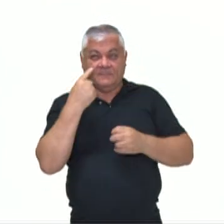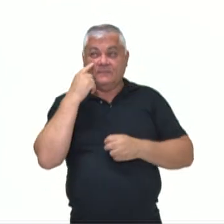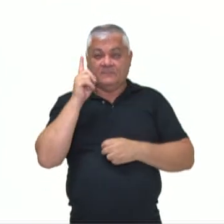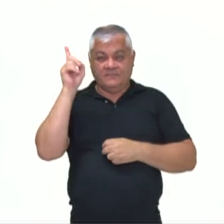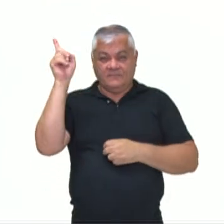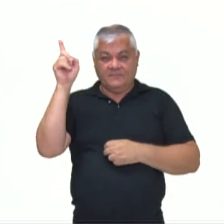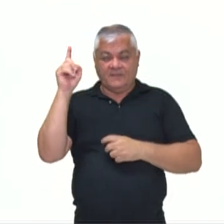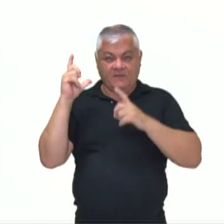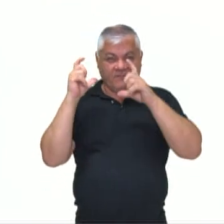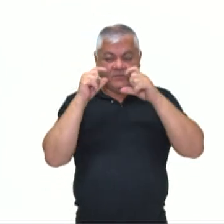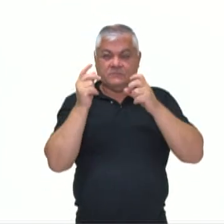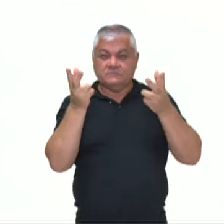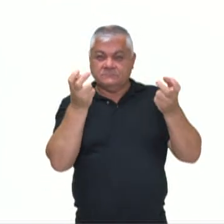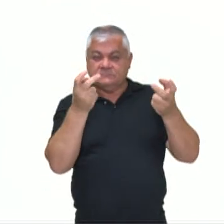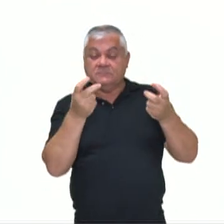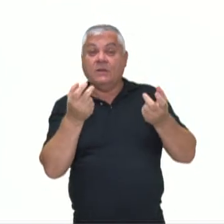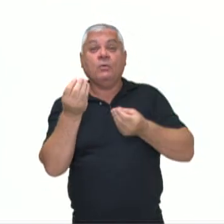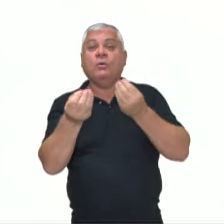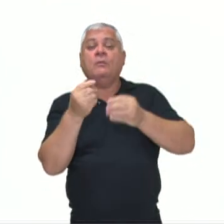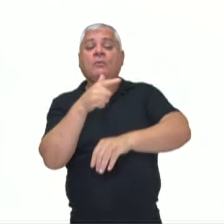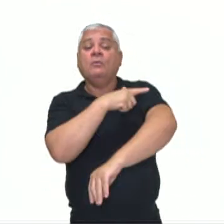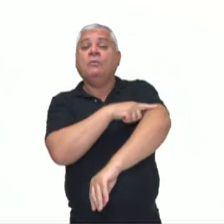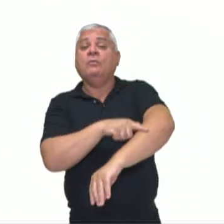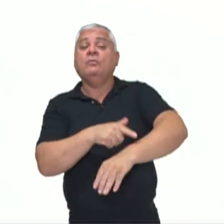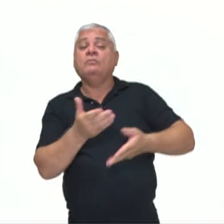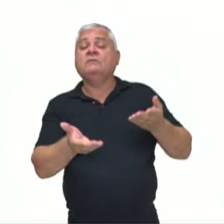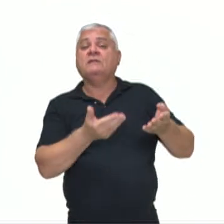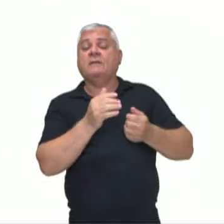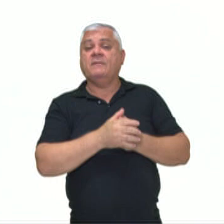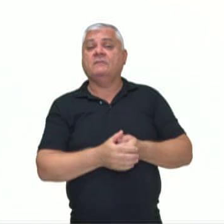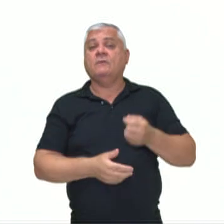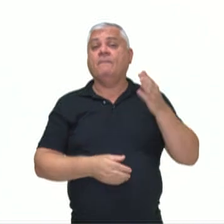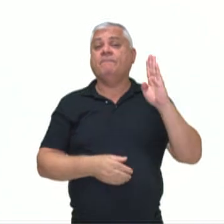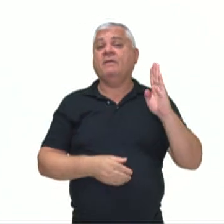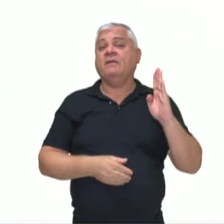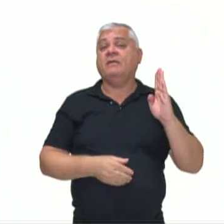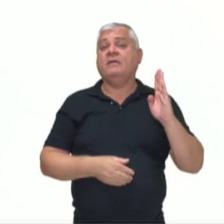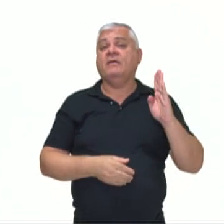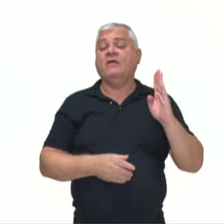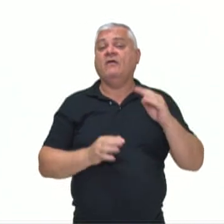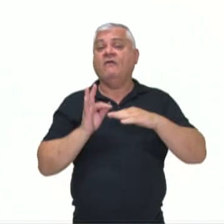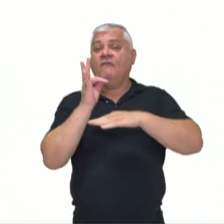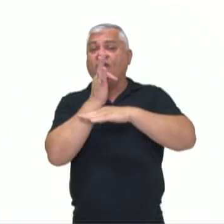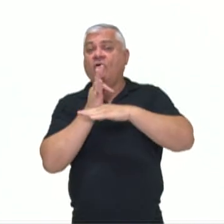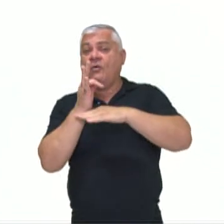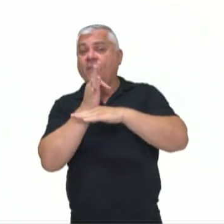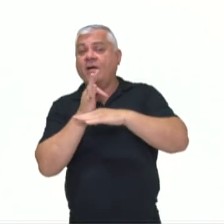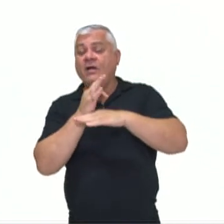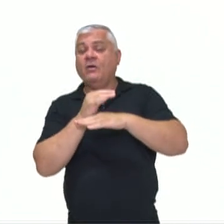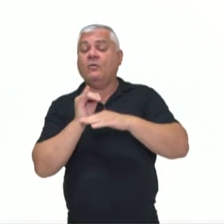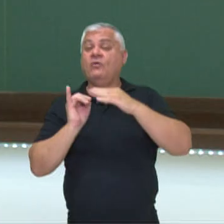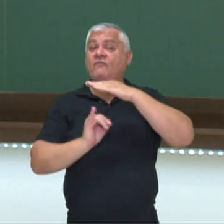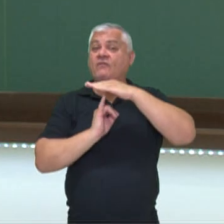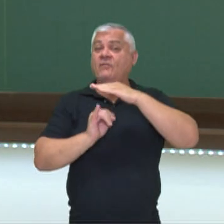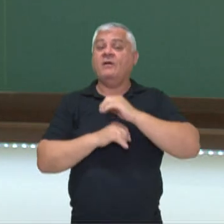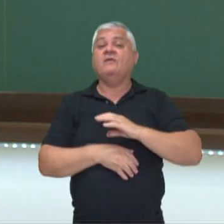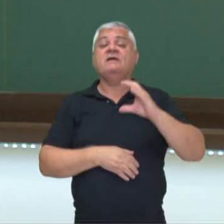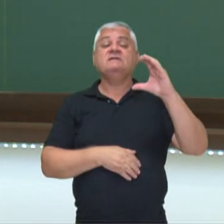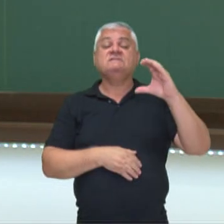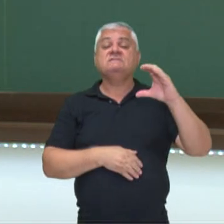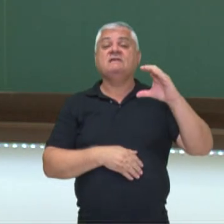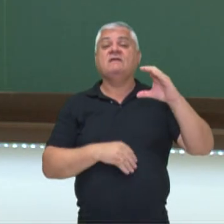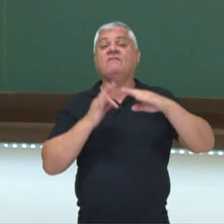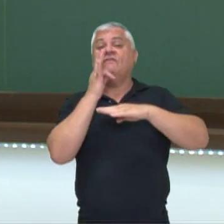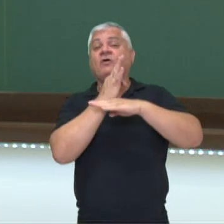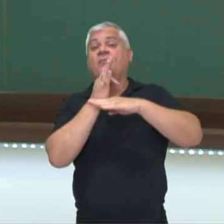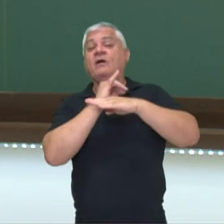a forma de tratamento. Então, na imagem B, é tratamento formal ou informal? E na imagem C, tratamento formal ou